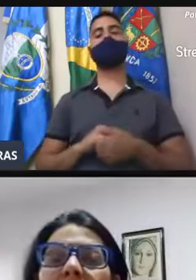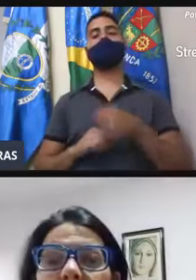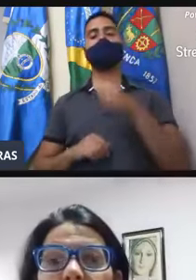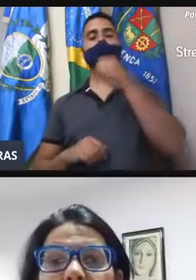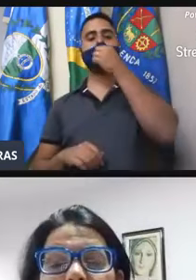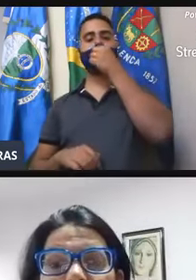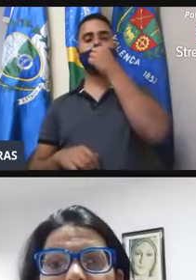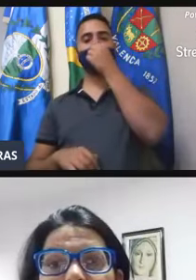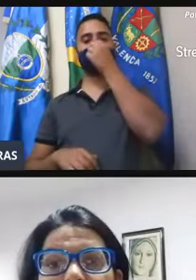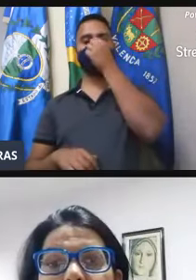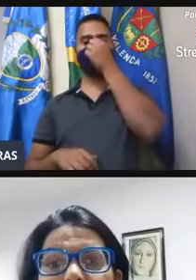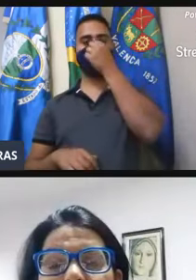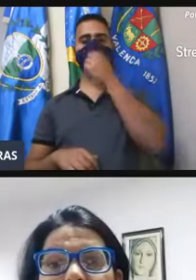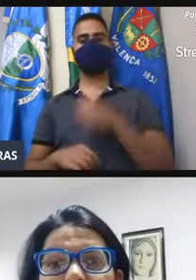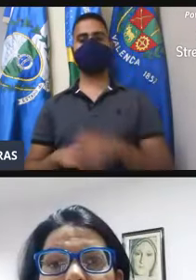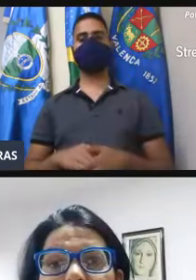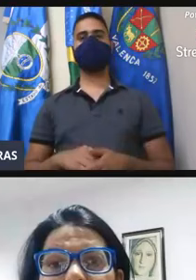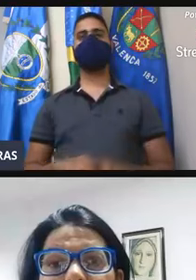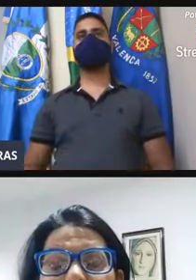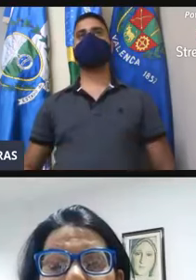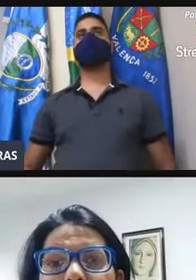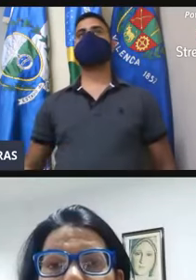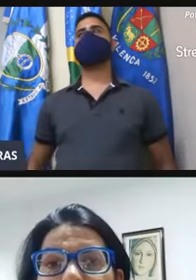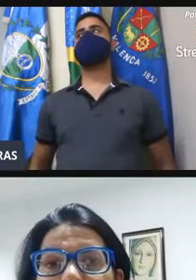dessas licitações.